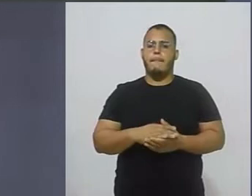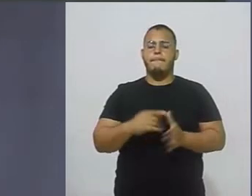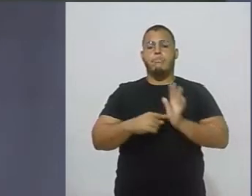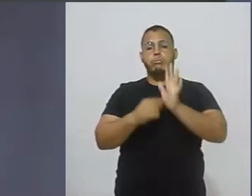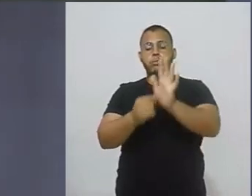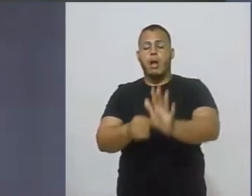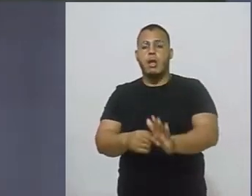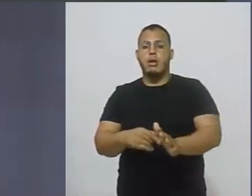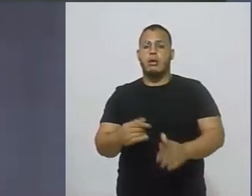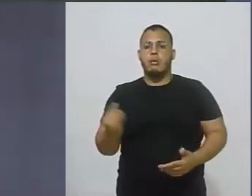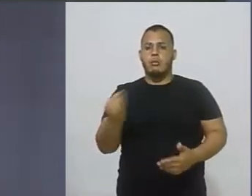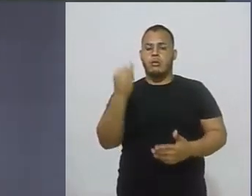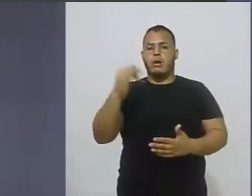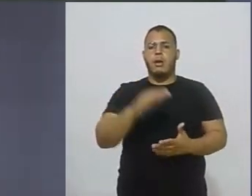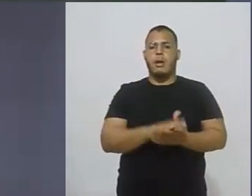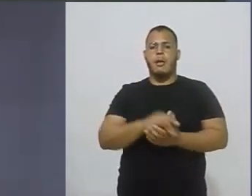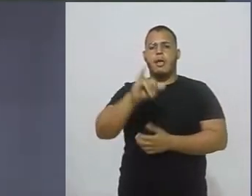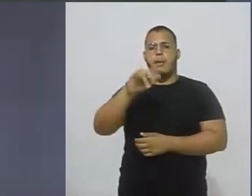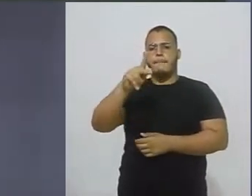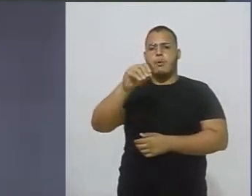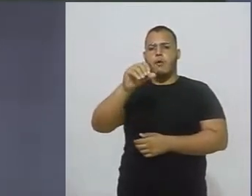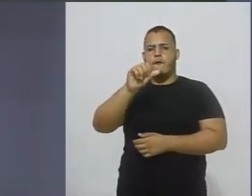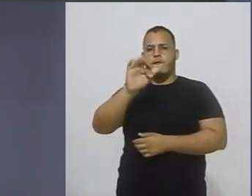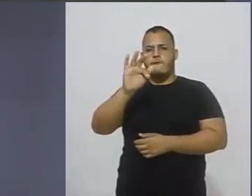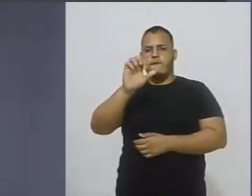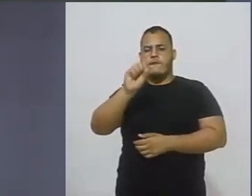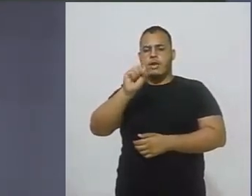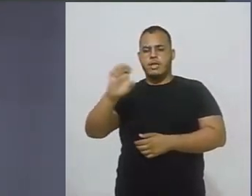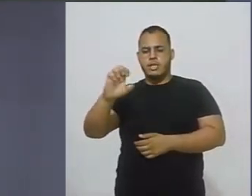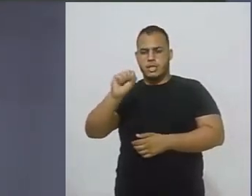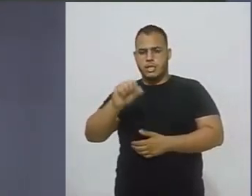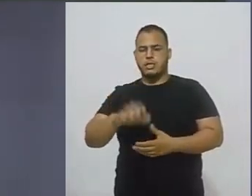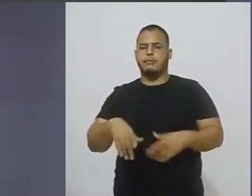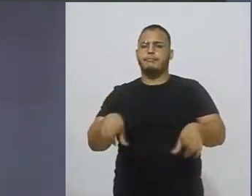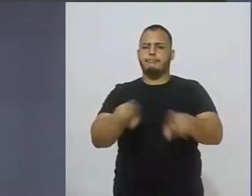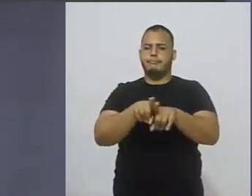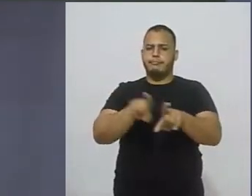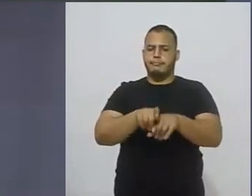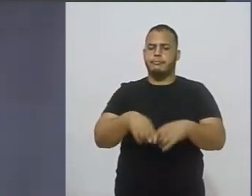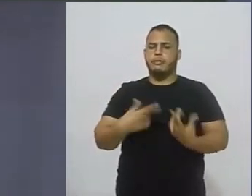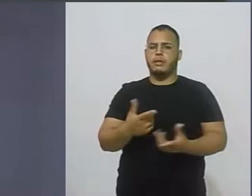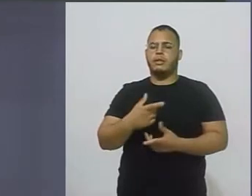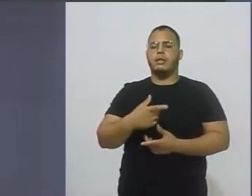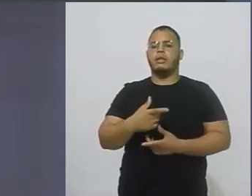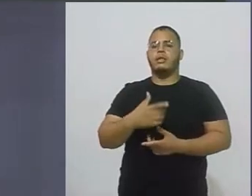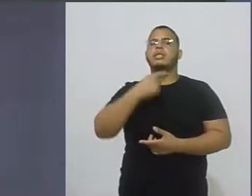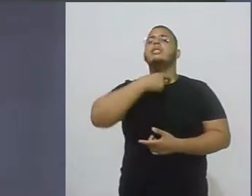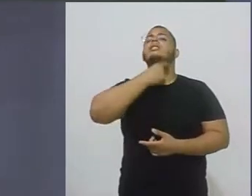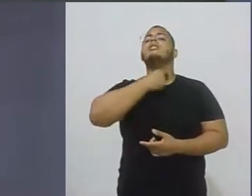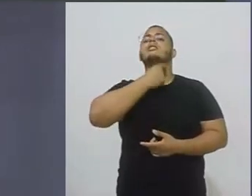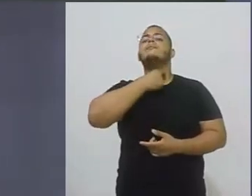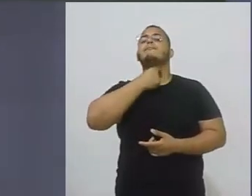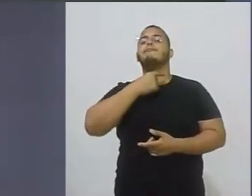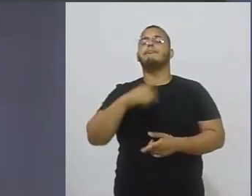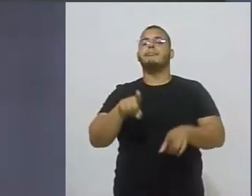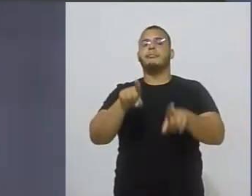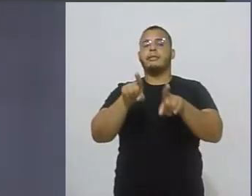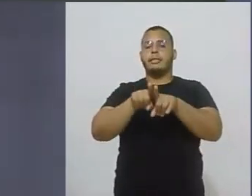hipófise, o hipotálamo, que estão aí ligados, certo? Eles agem juntos. A gente vai ter a glândula tireoide,